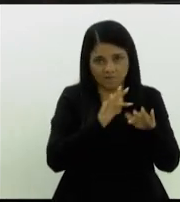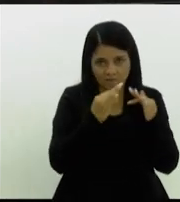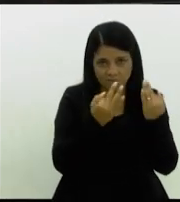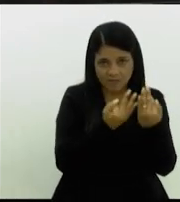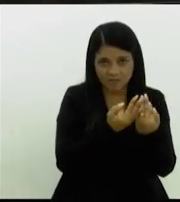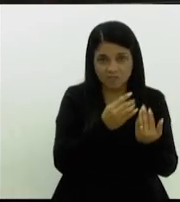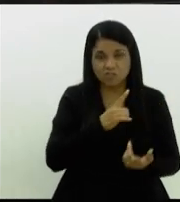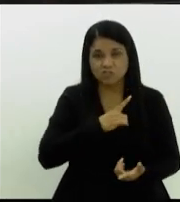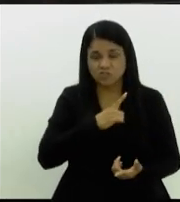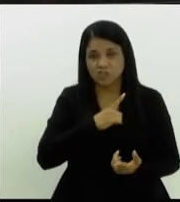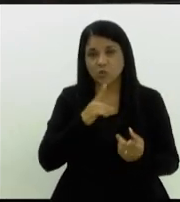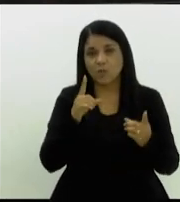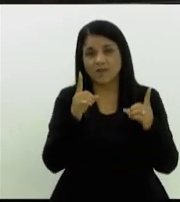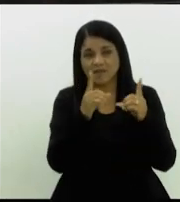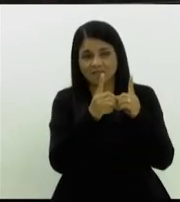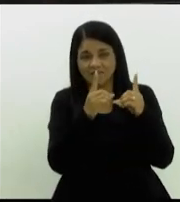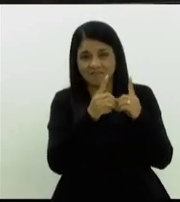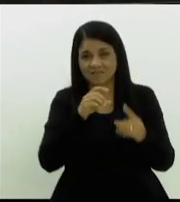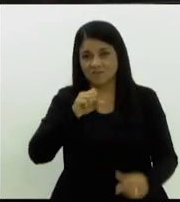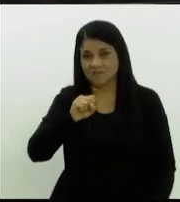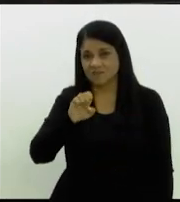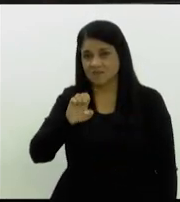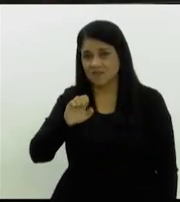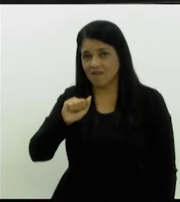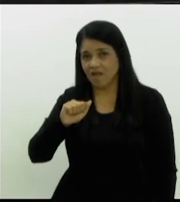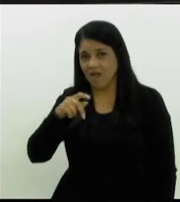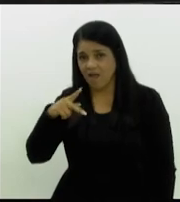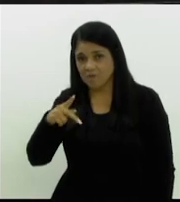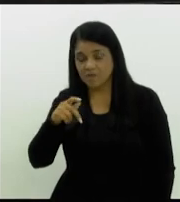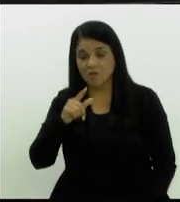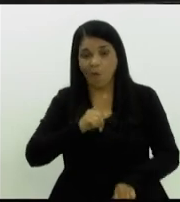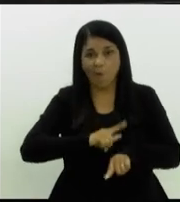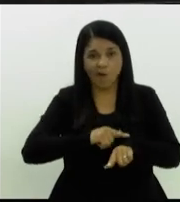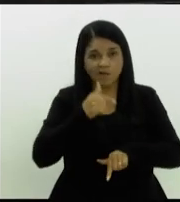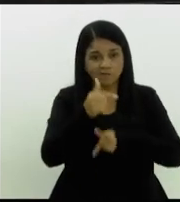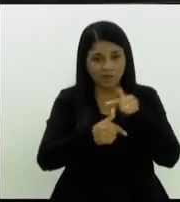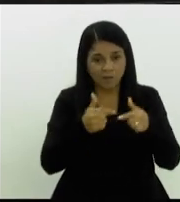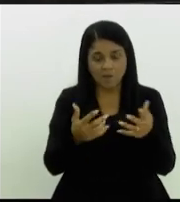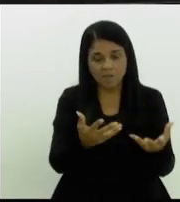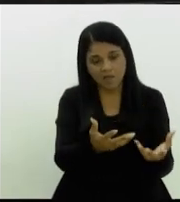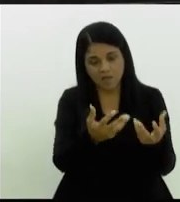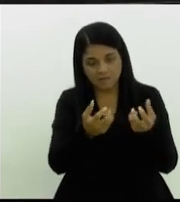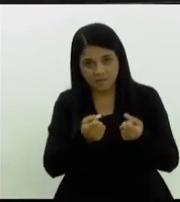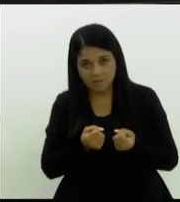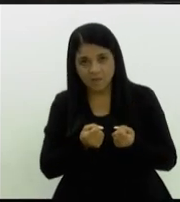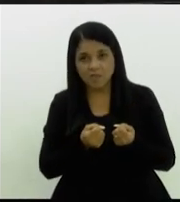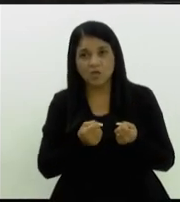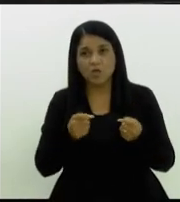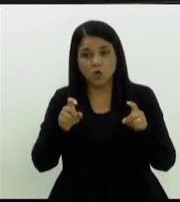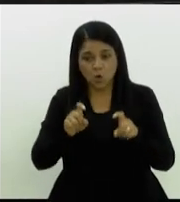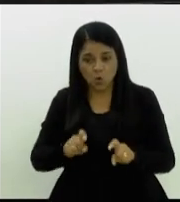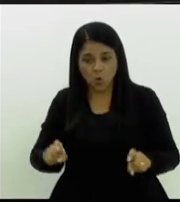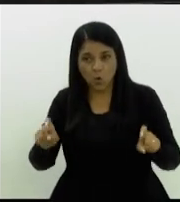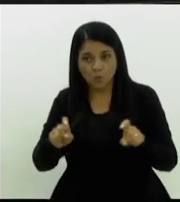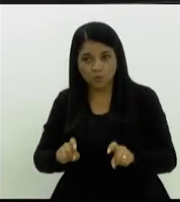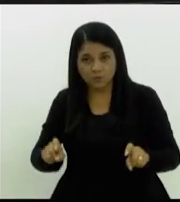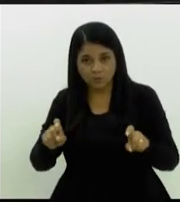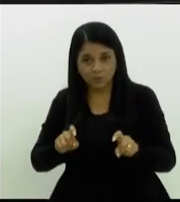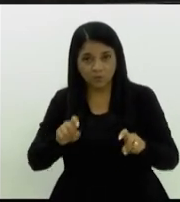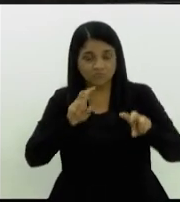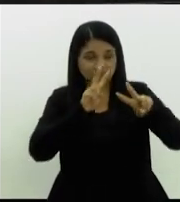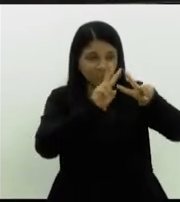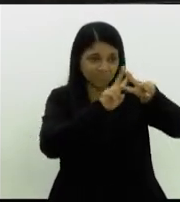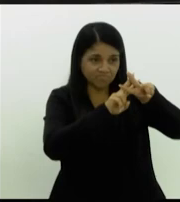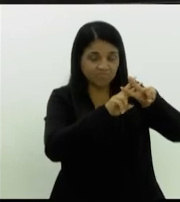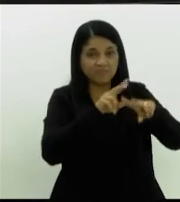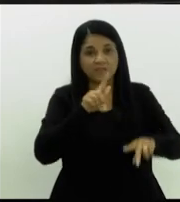uma atendentes da SEAP em horário de trabalho para recebê-los, computadores da porta de Jericinó